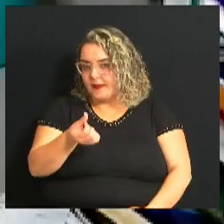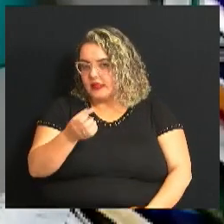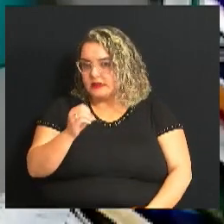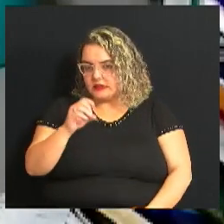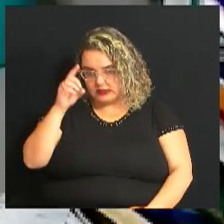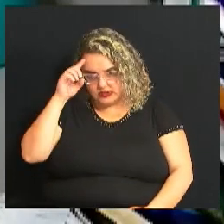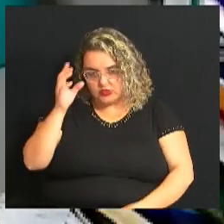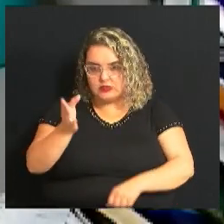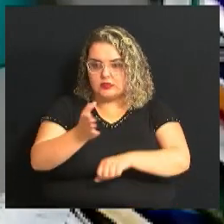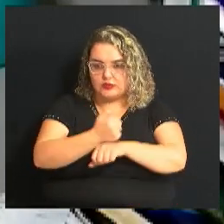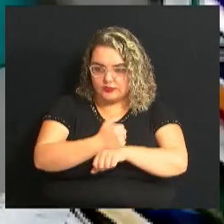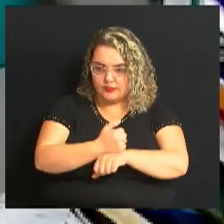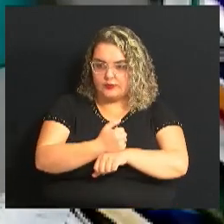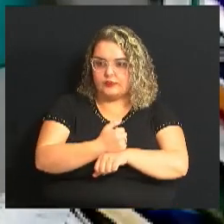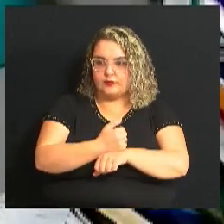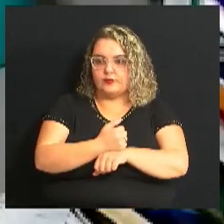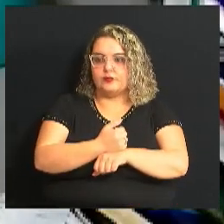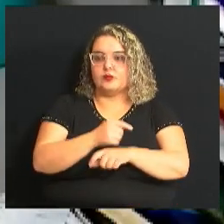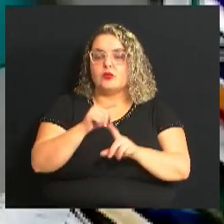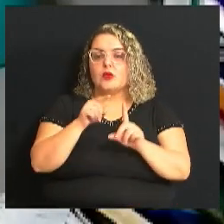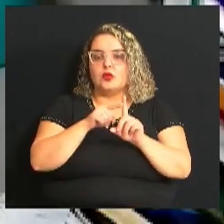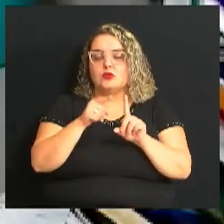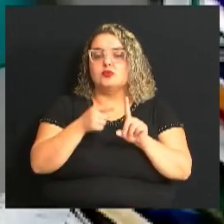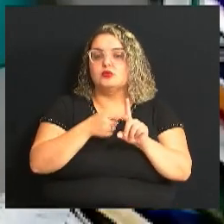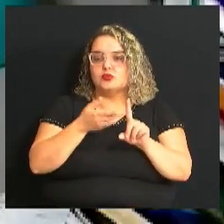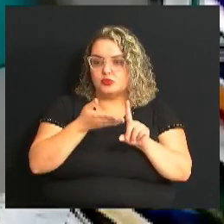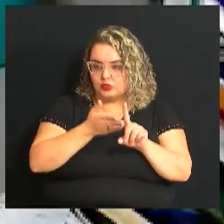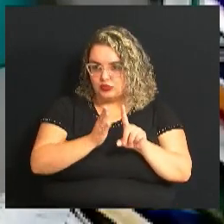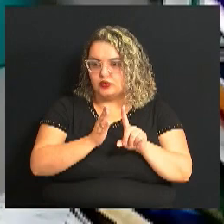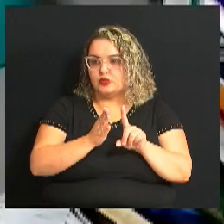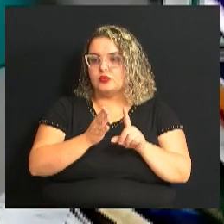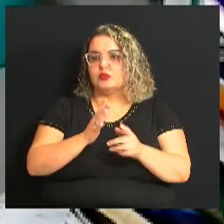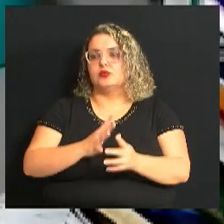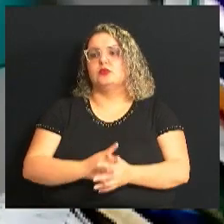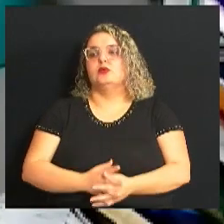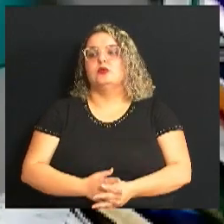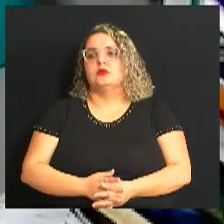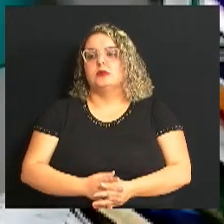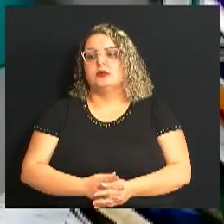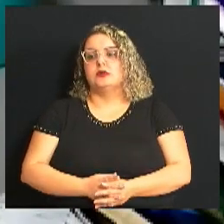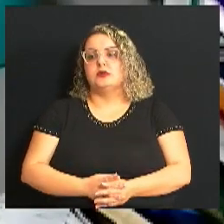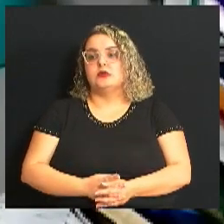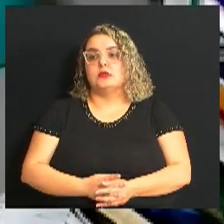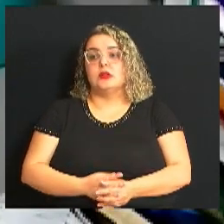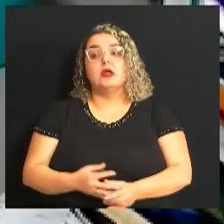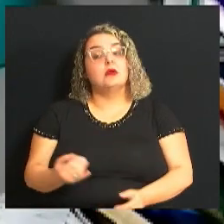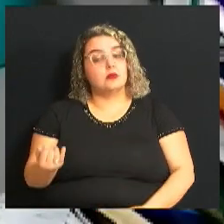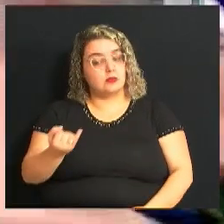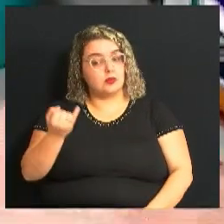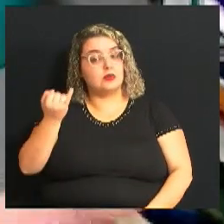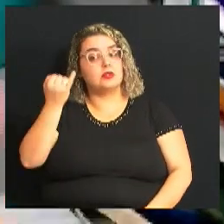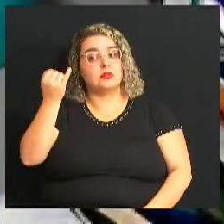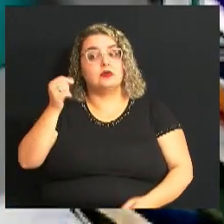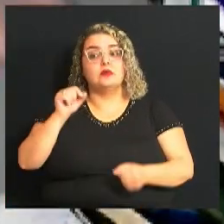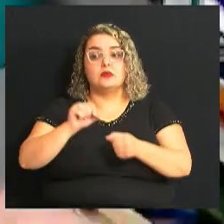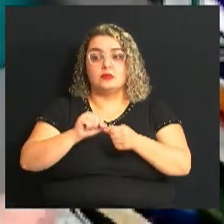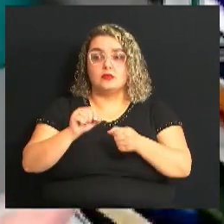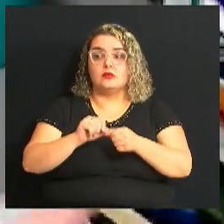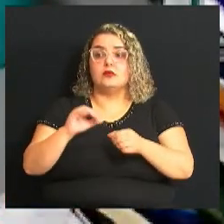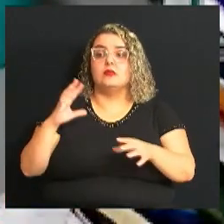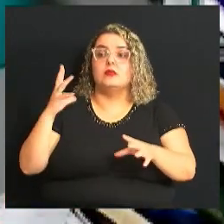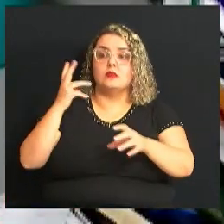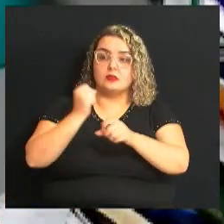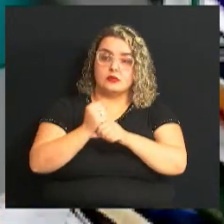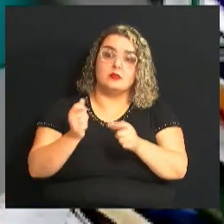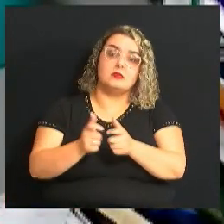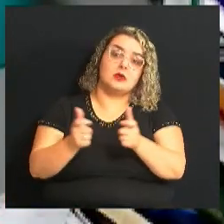antecedência do parto, né, da expectativa ali do parto. Então, inclusive, interessante que se faça um cálculo até maior